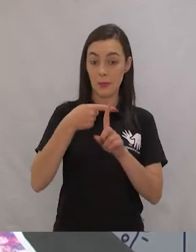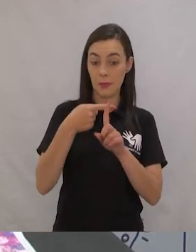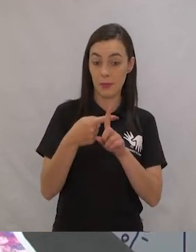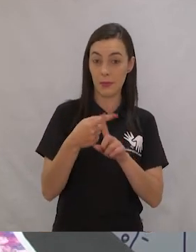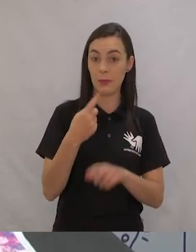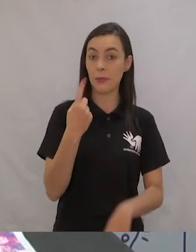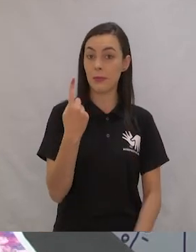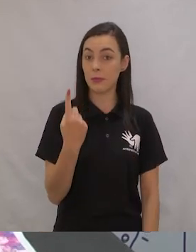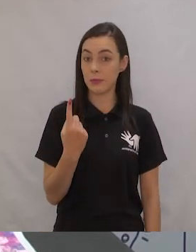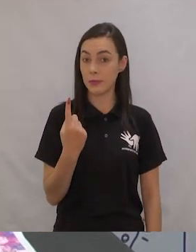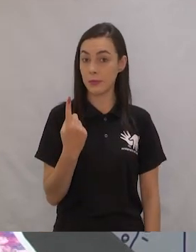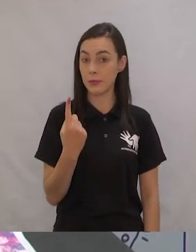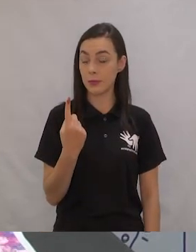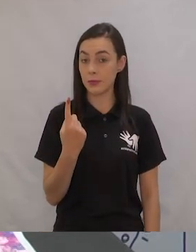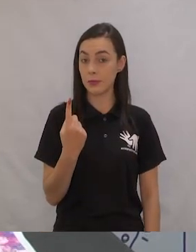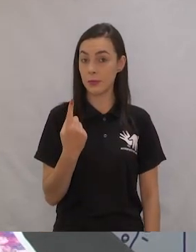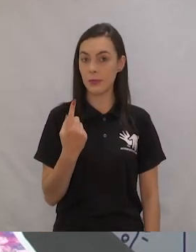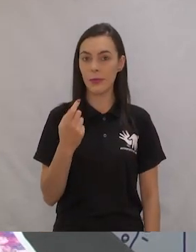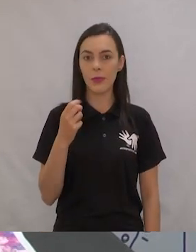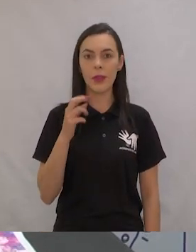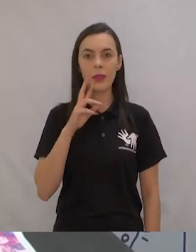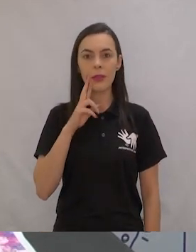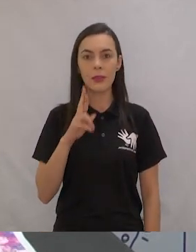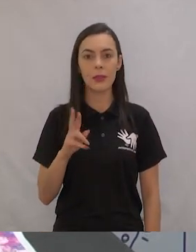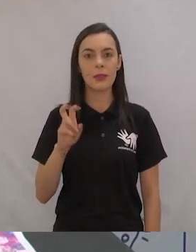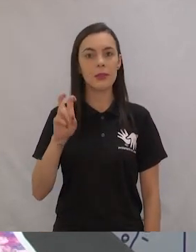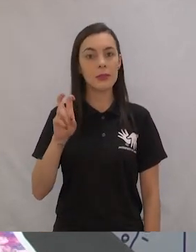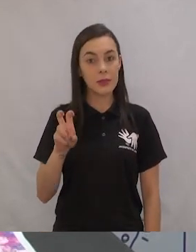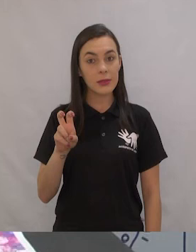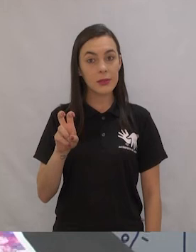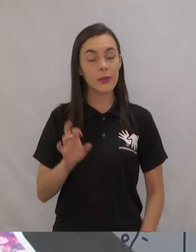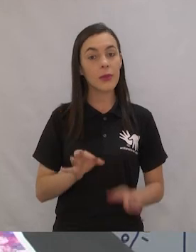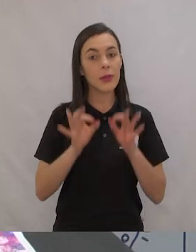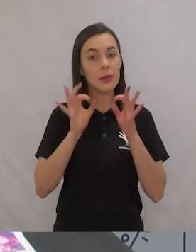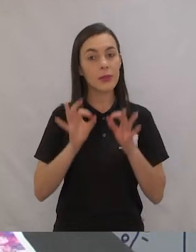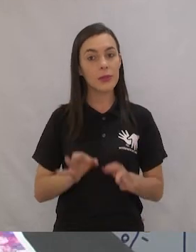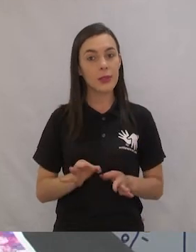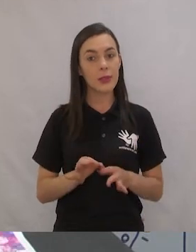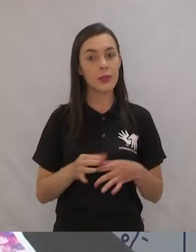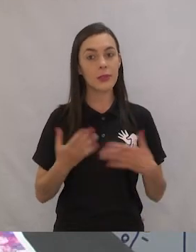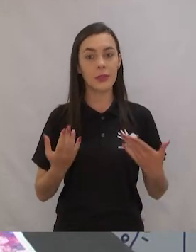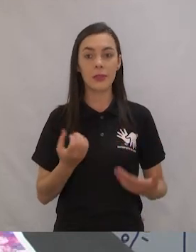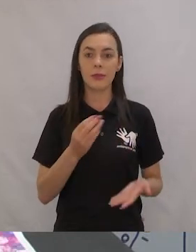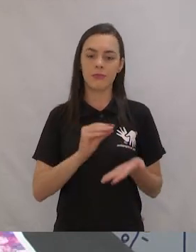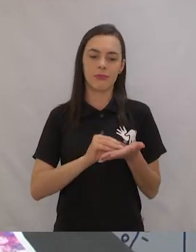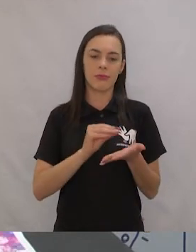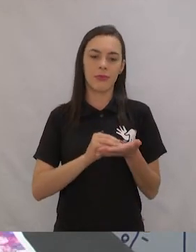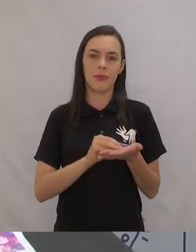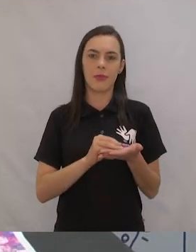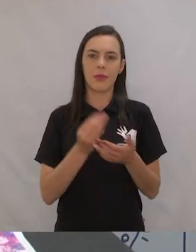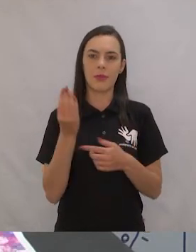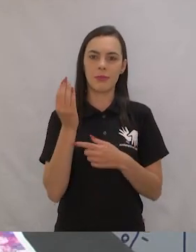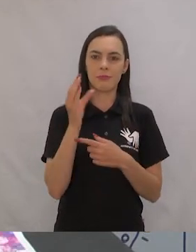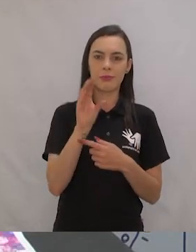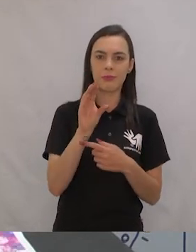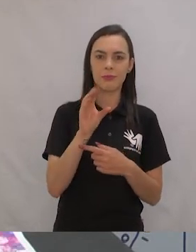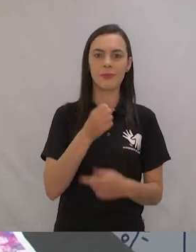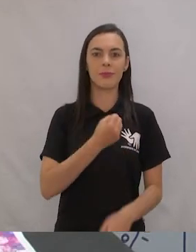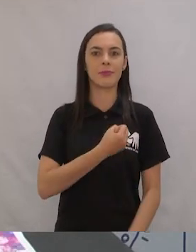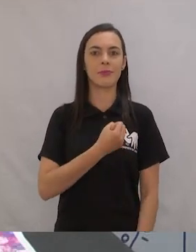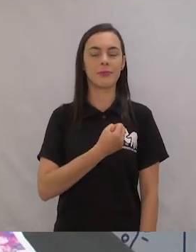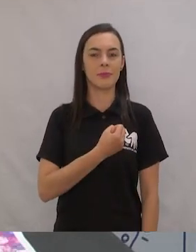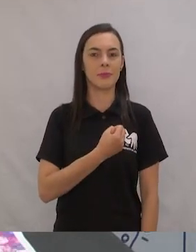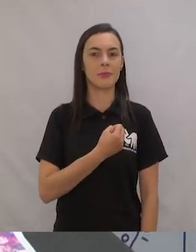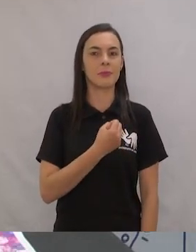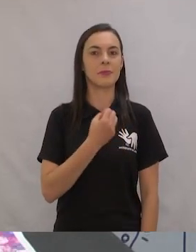Mais 1, 5. Então, O número que está faltando aqui